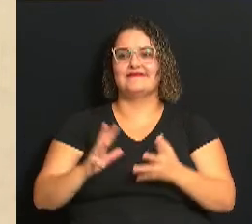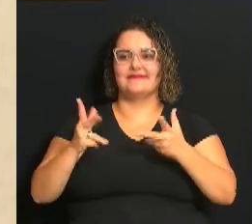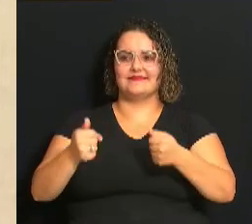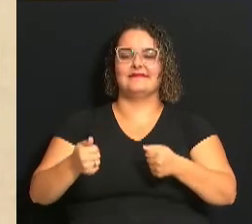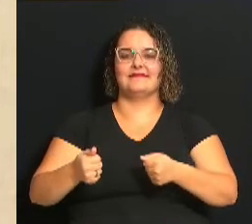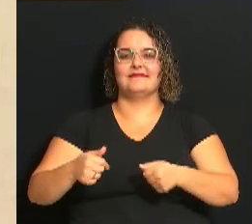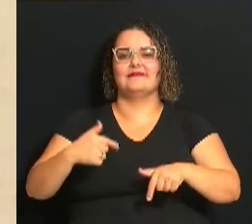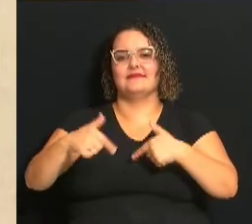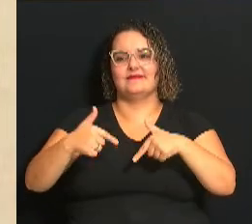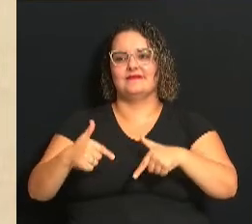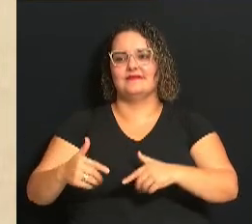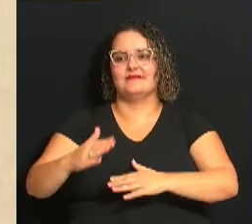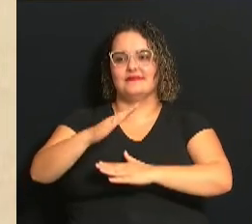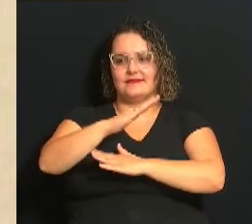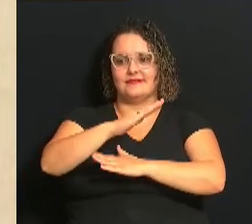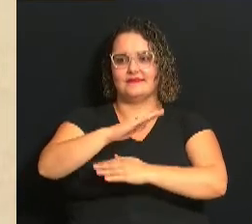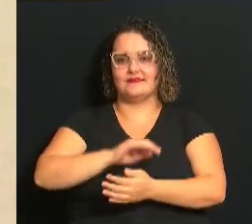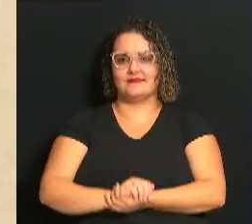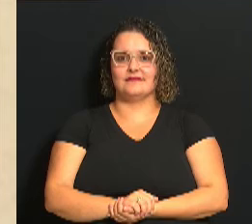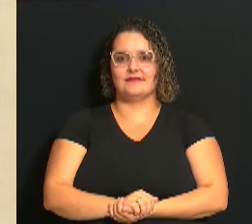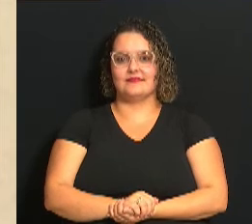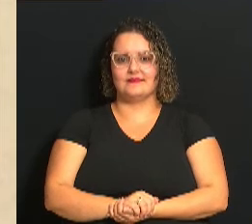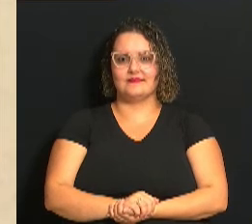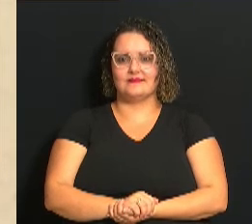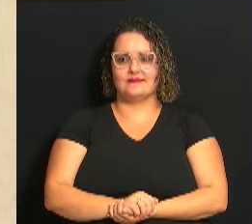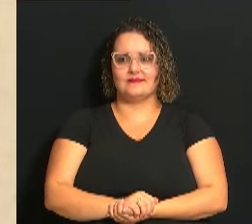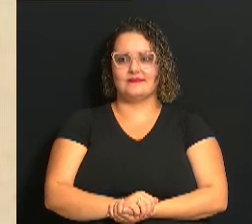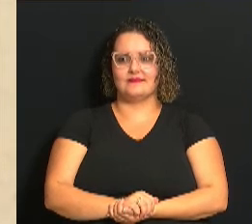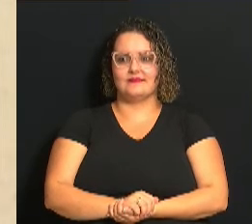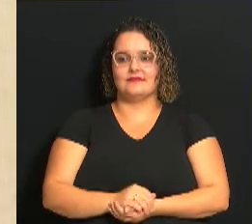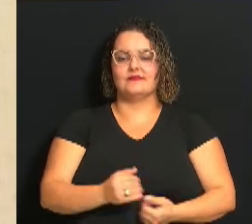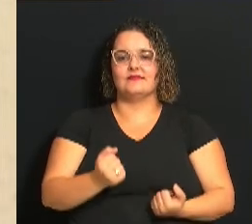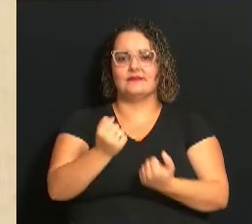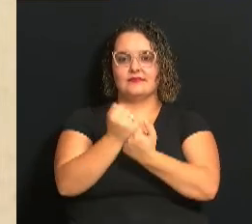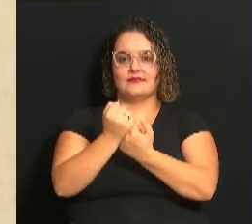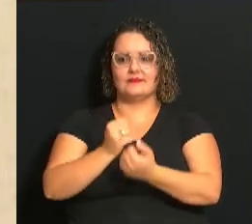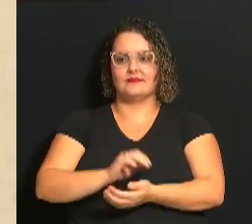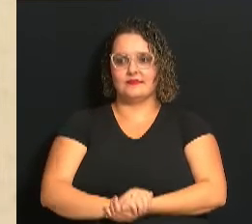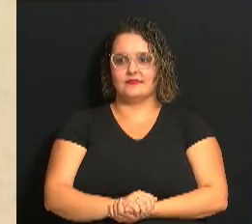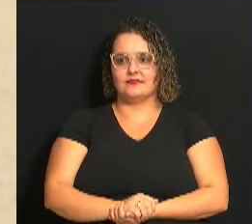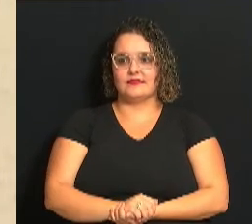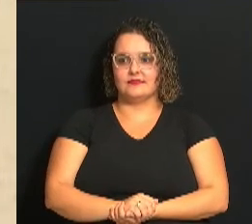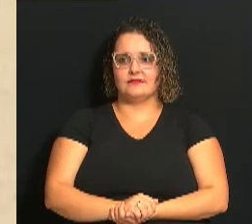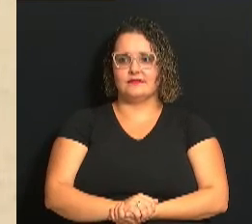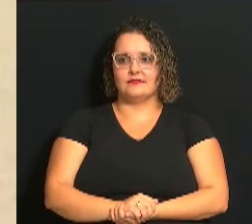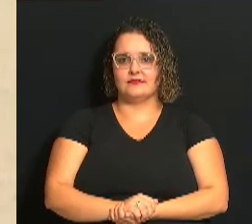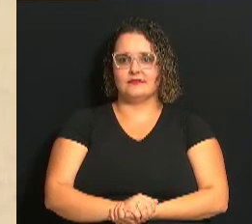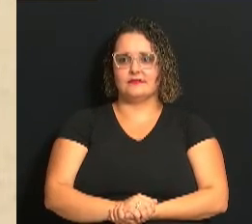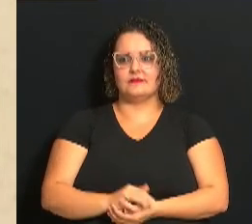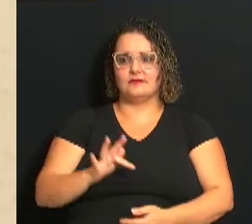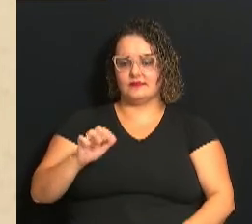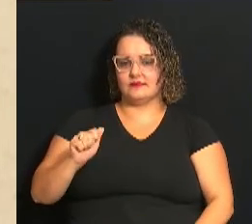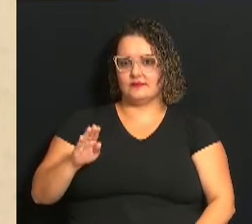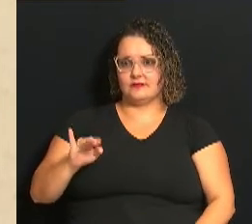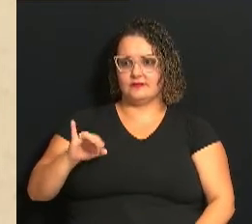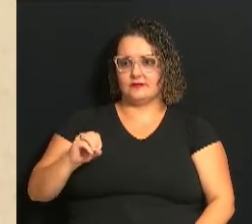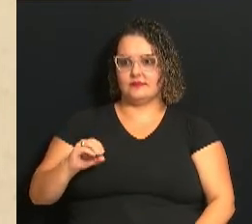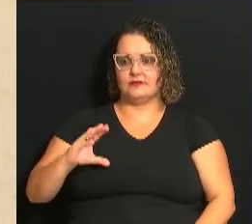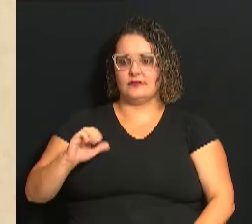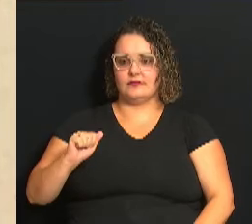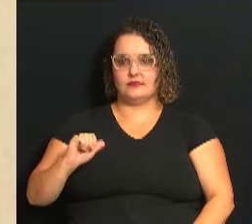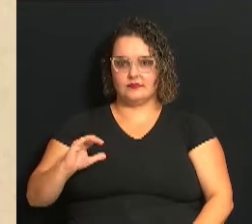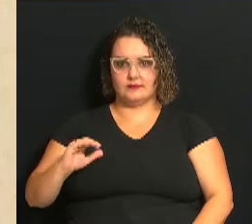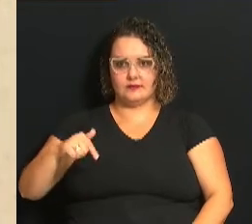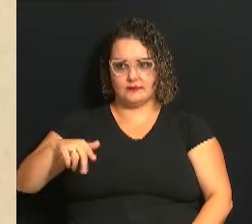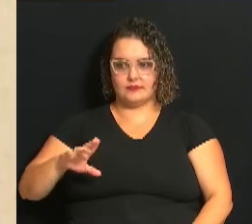Câmara Municipal que nos deram todo esse apoio, ao Fábio do CAC, também sempre presente, tá